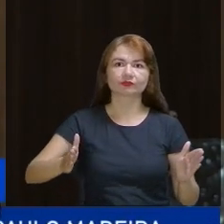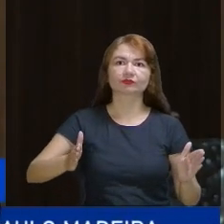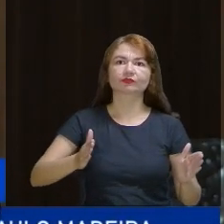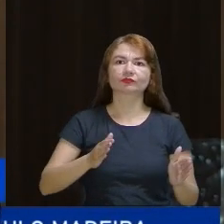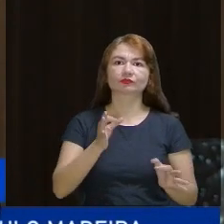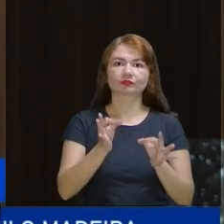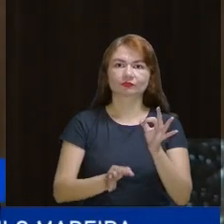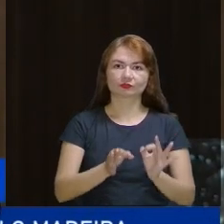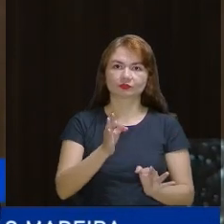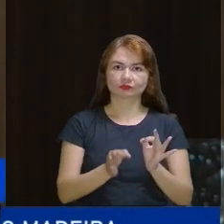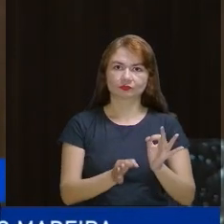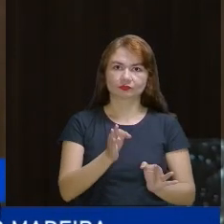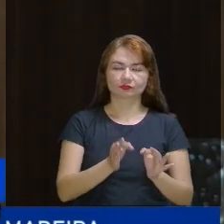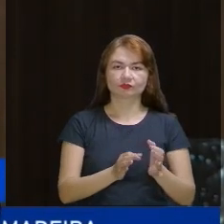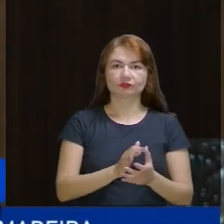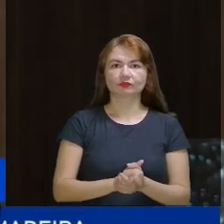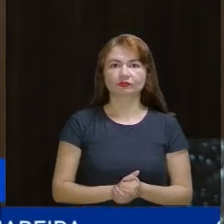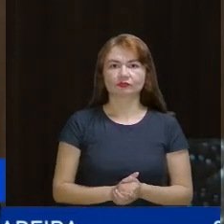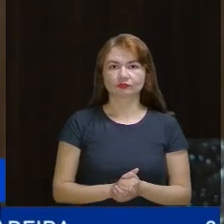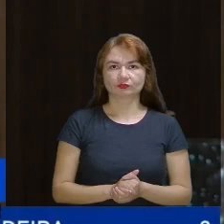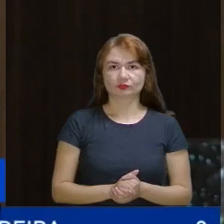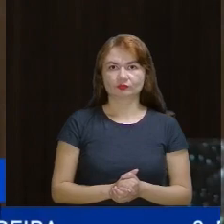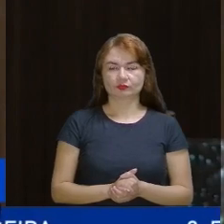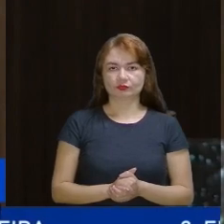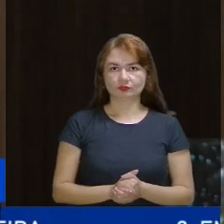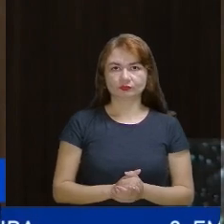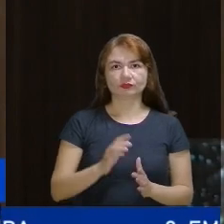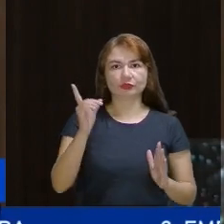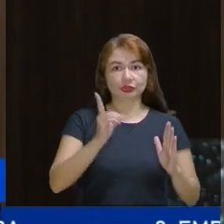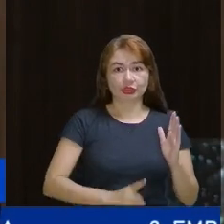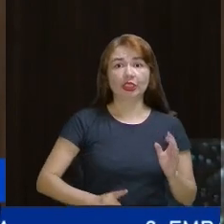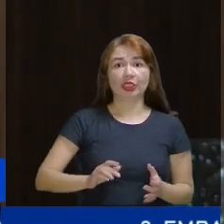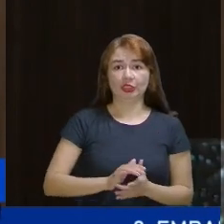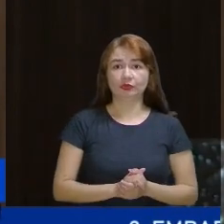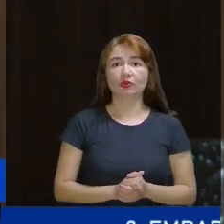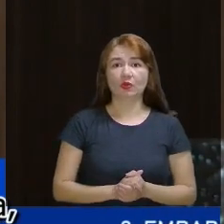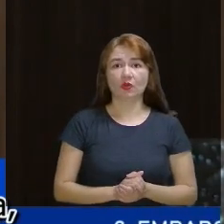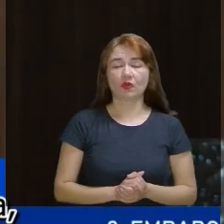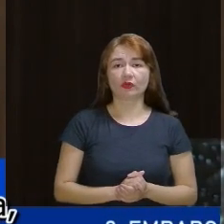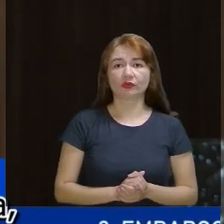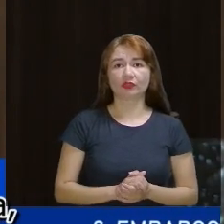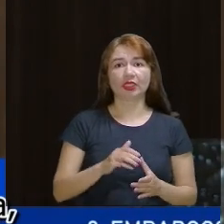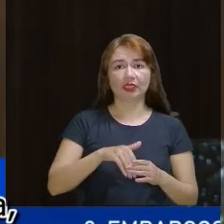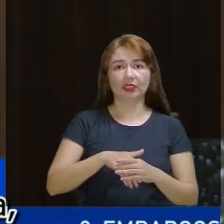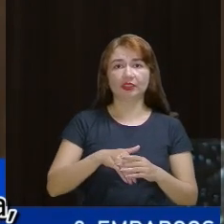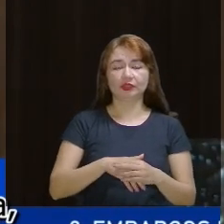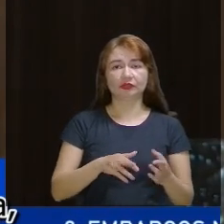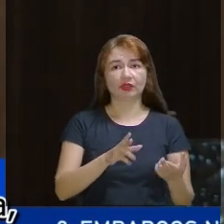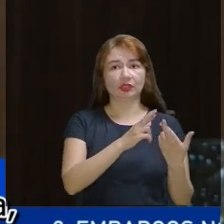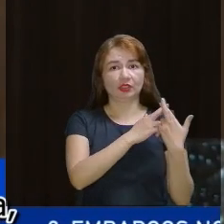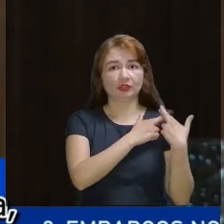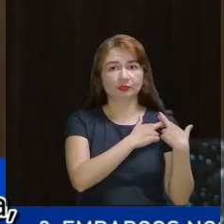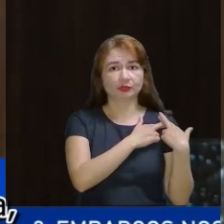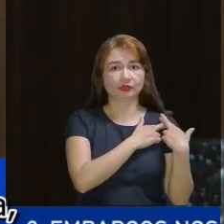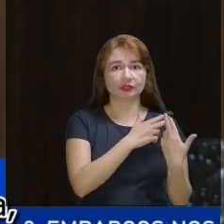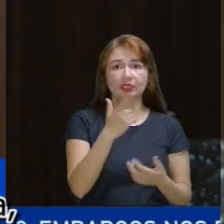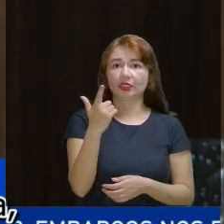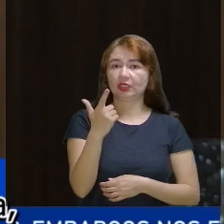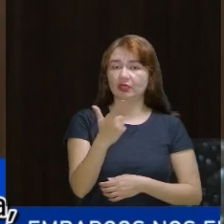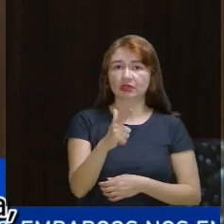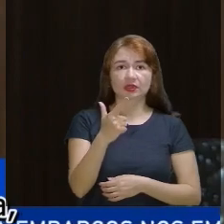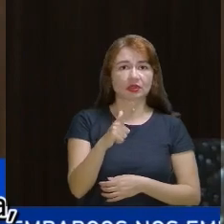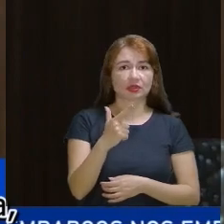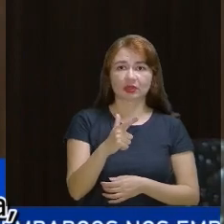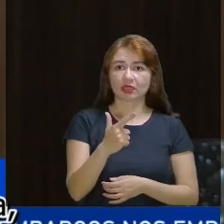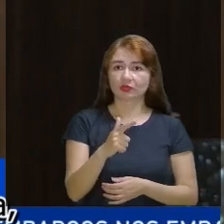de que, no direito eleitoral, como forma de responsabilização, por não existir sucumbência, não